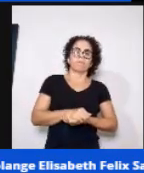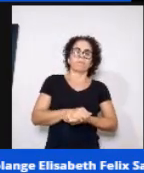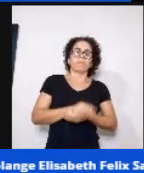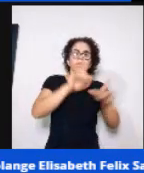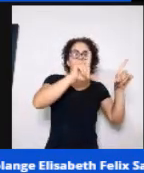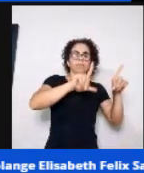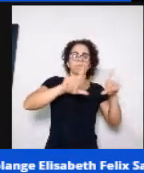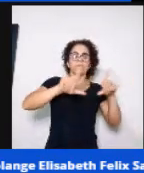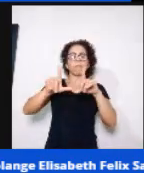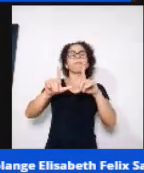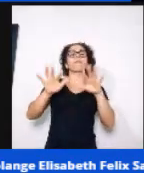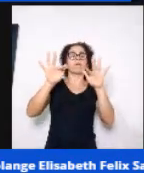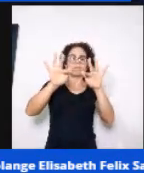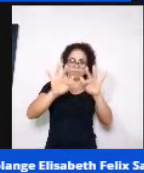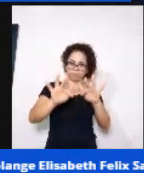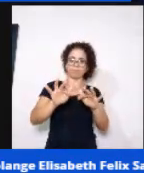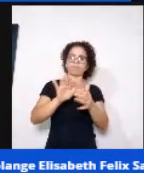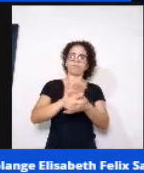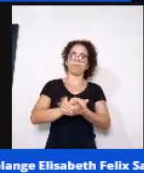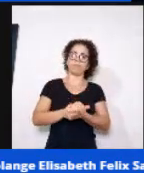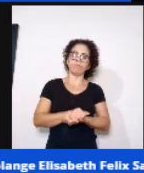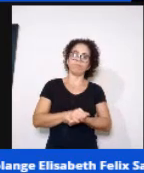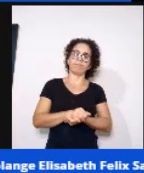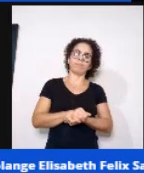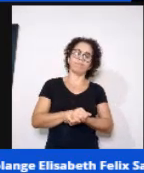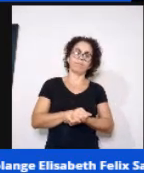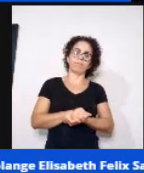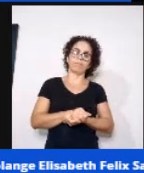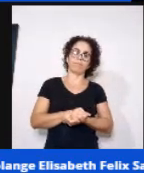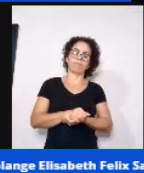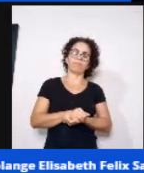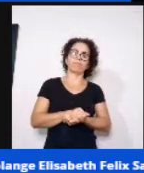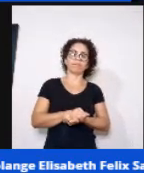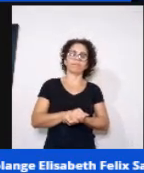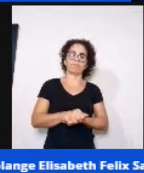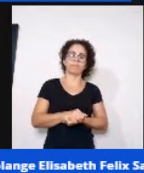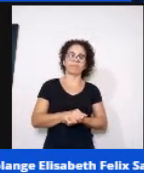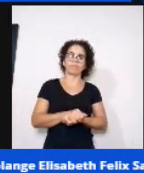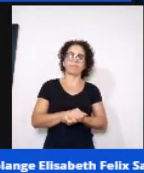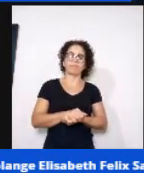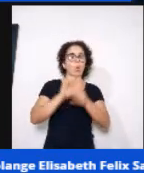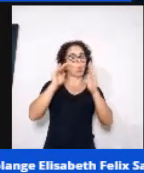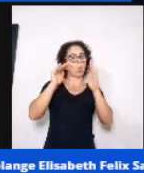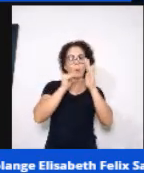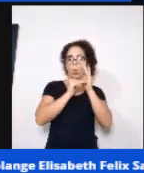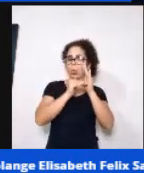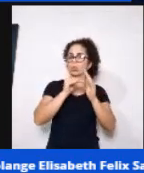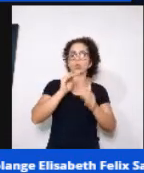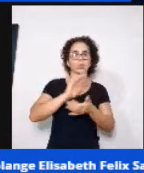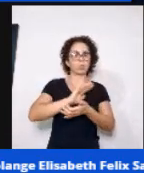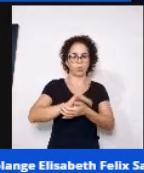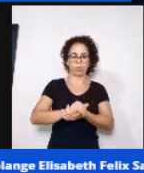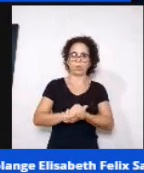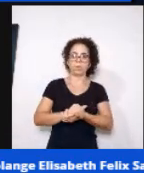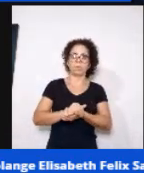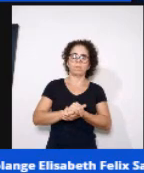E para a gente fechar mesmo, tá? O último ponto, assim, de conceito, de temas, é